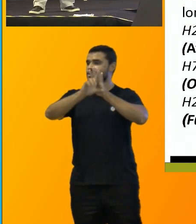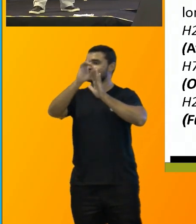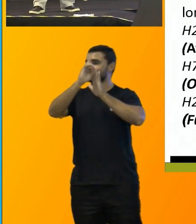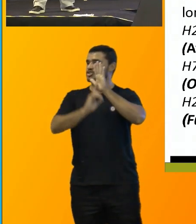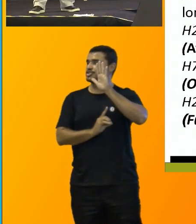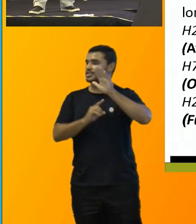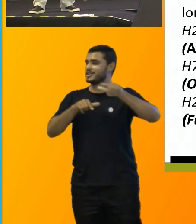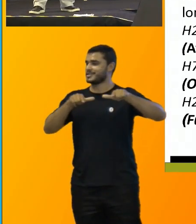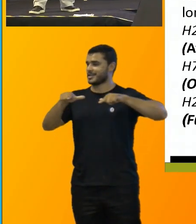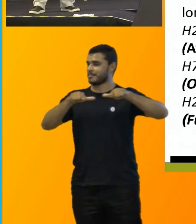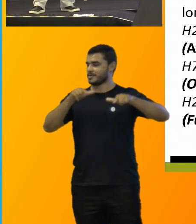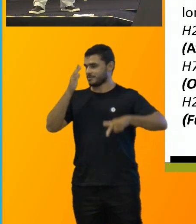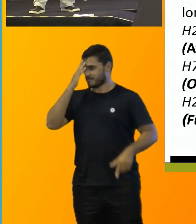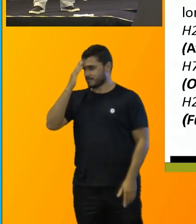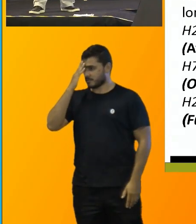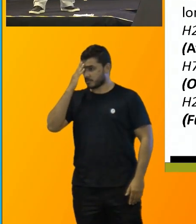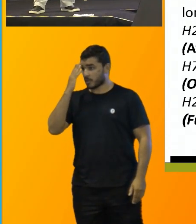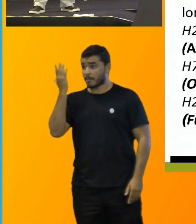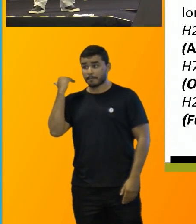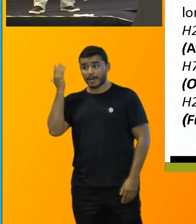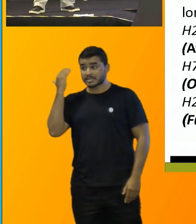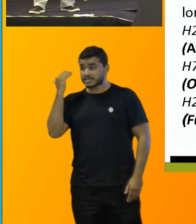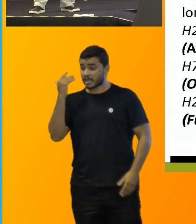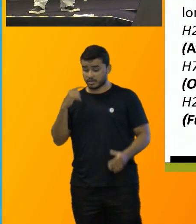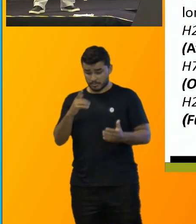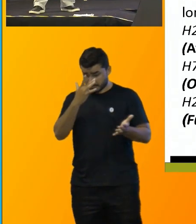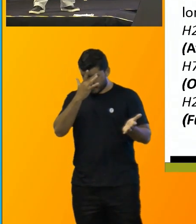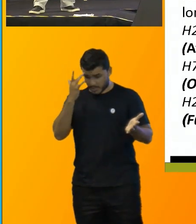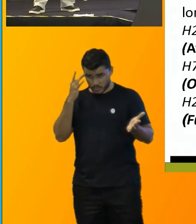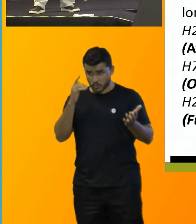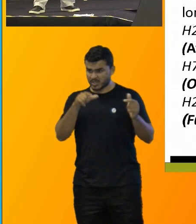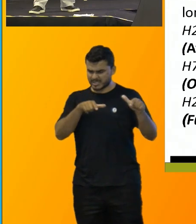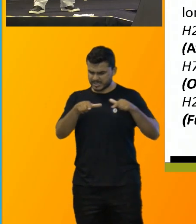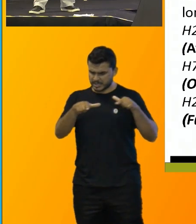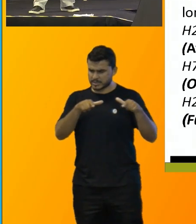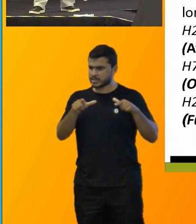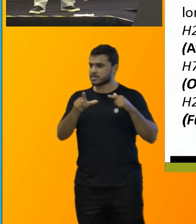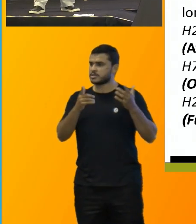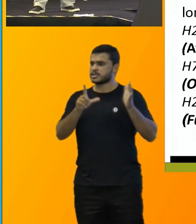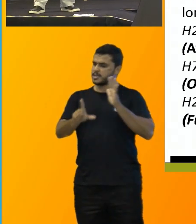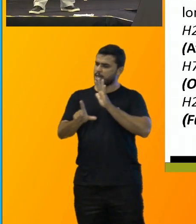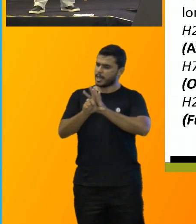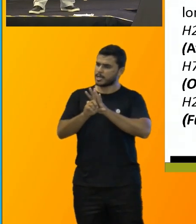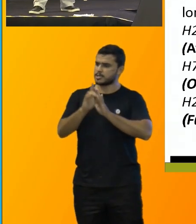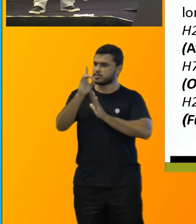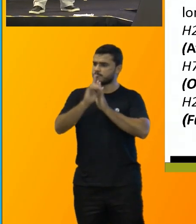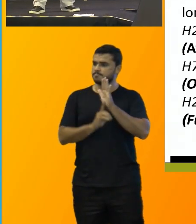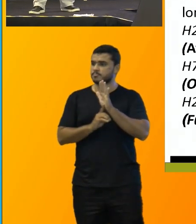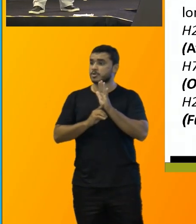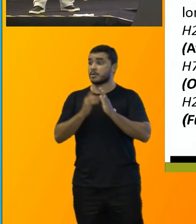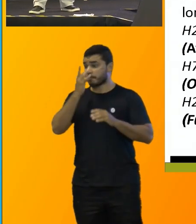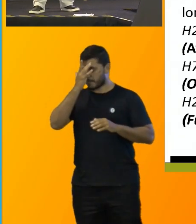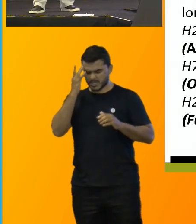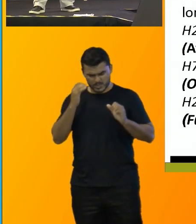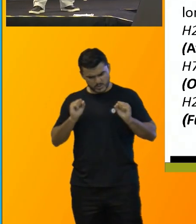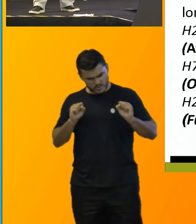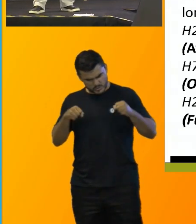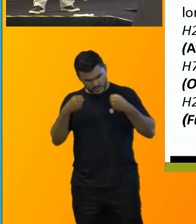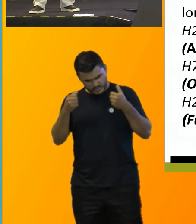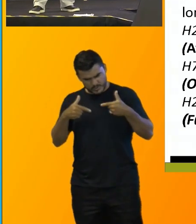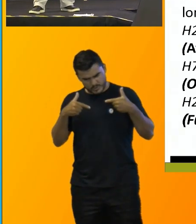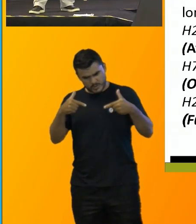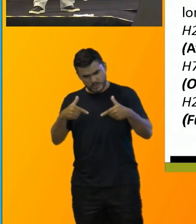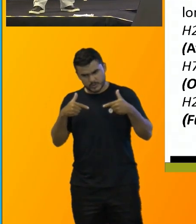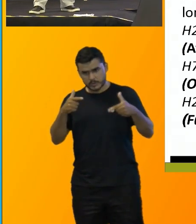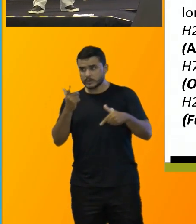pessoas ignorassem todas as pessoas que tinham antes dele lutado até com a própria vida para que